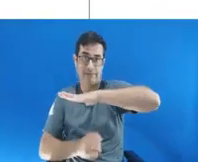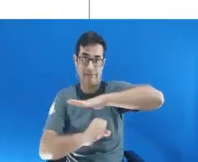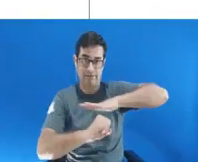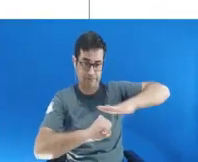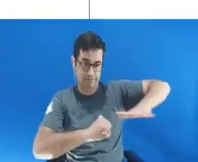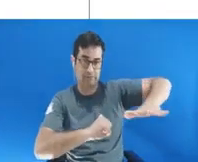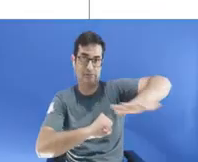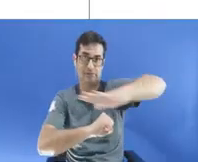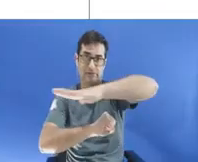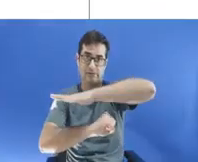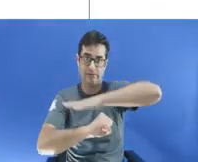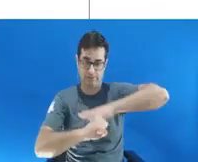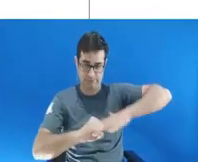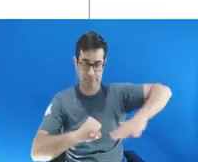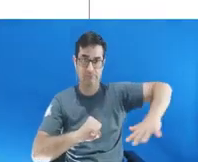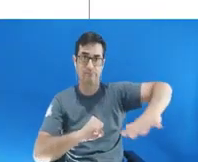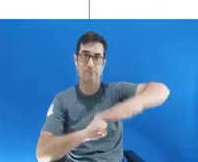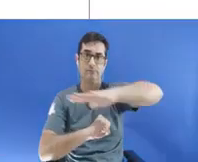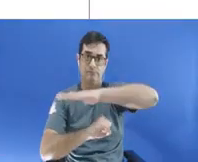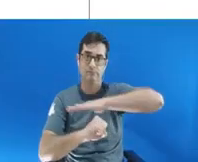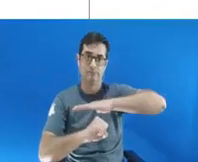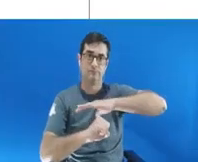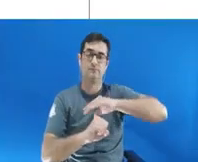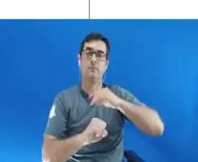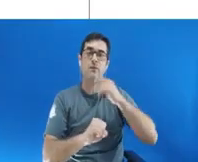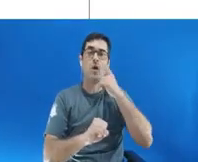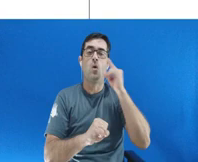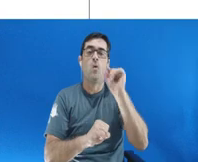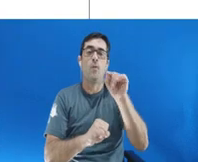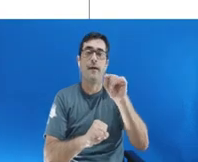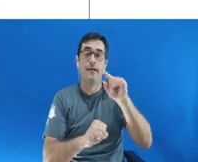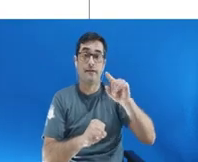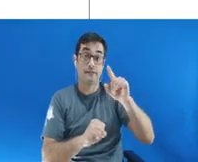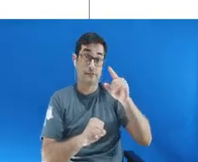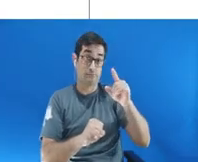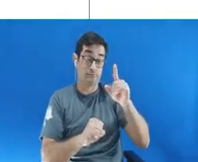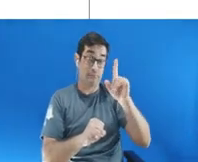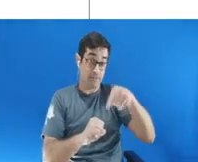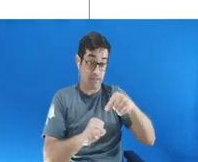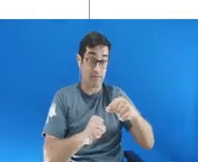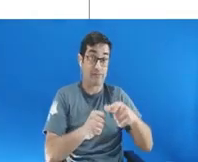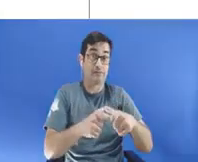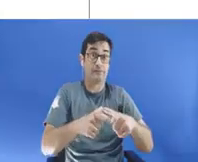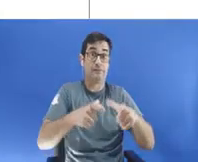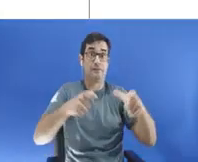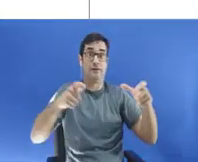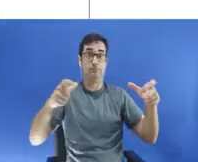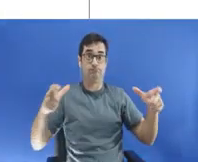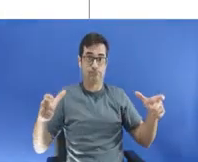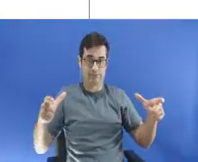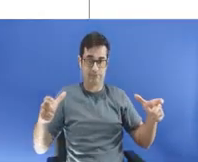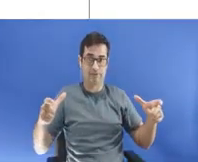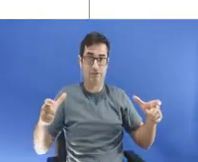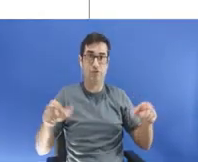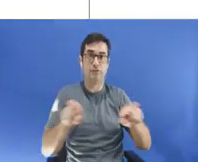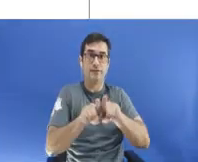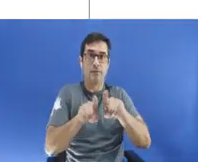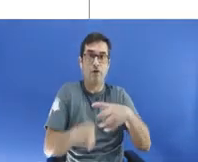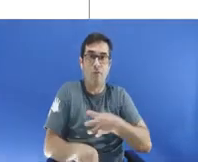e forma daquele orbital, né? Daquele subnível. Então, ó, o nível 1,